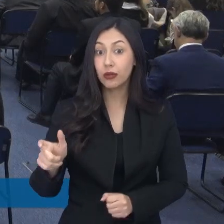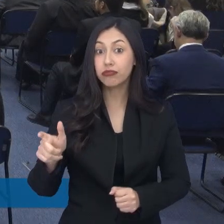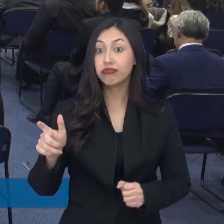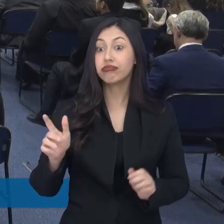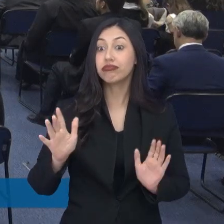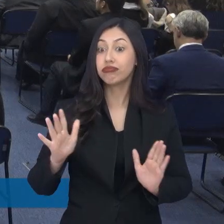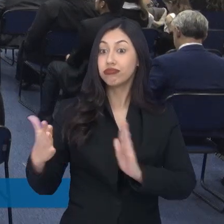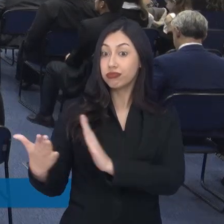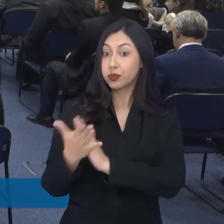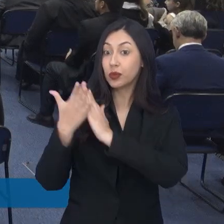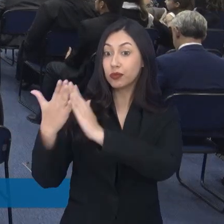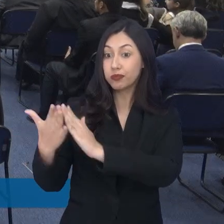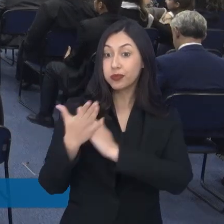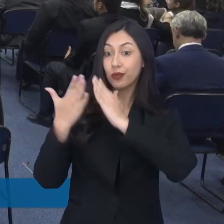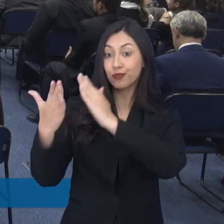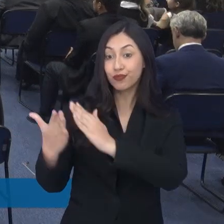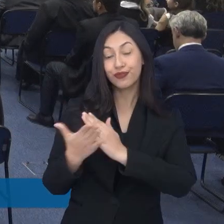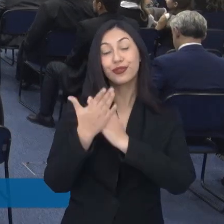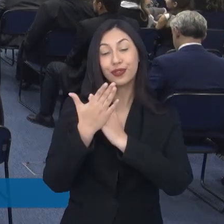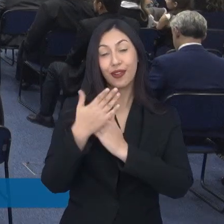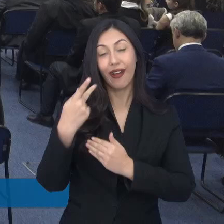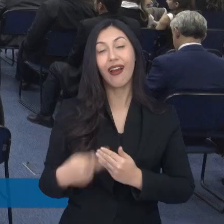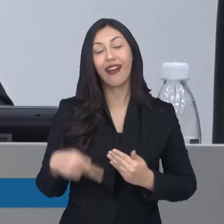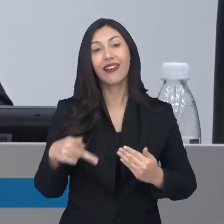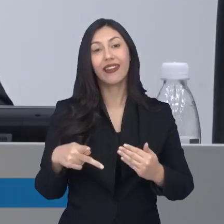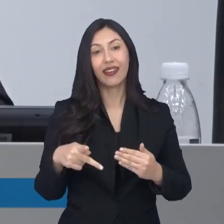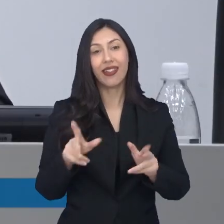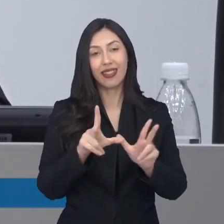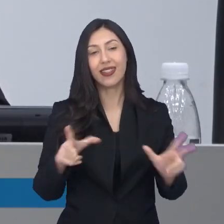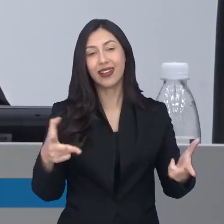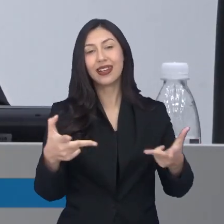muitas das vezes nos socorreu aqui em nosso plenário.